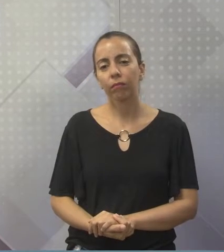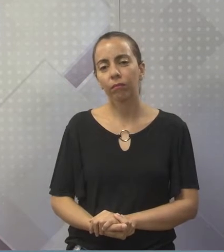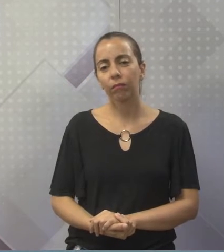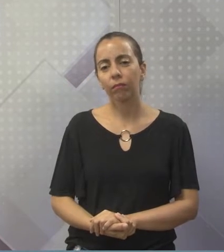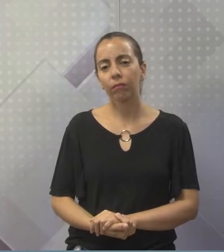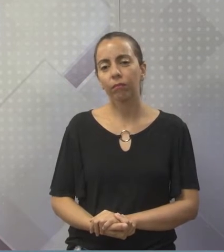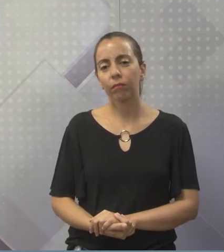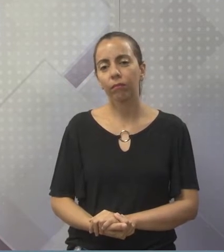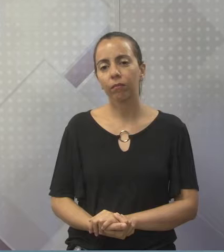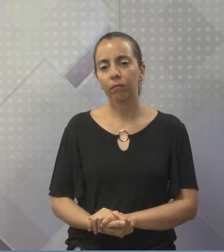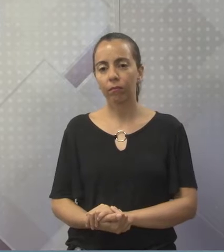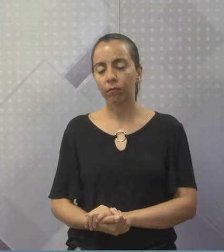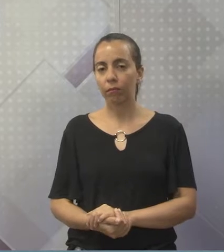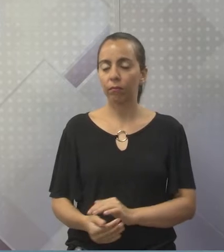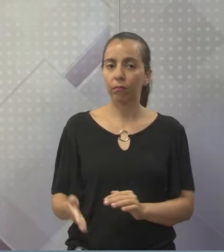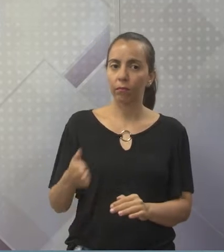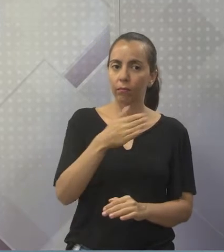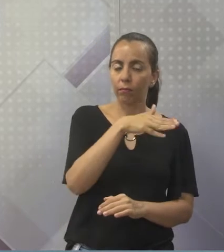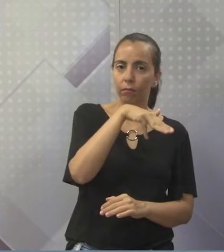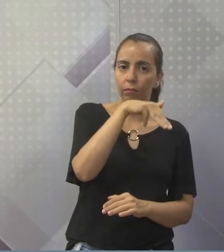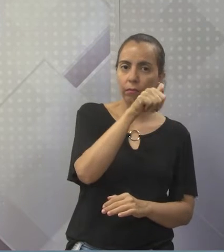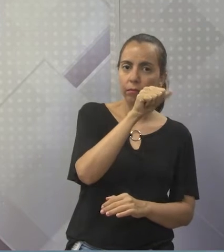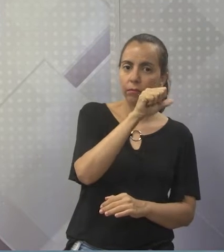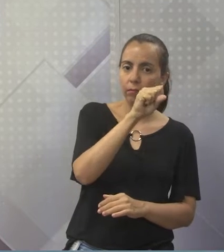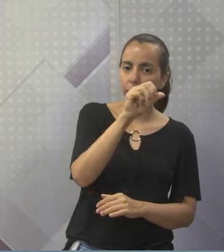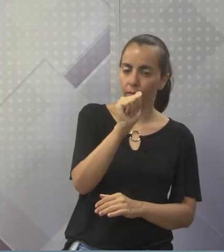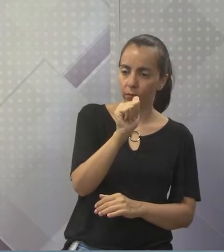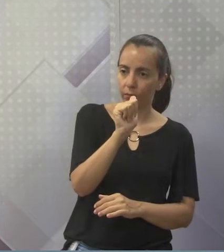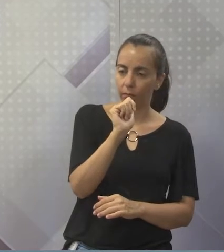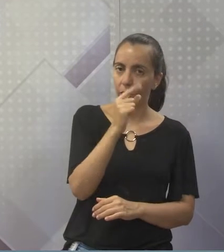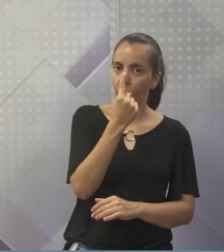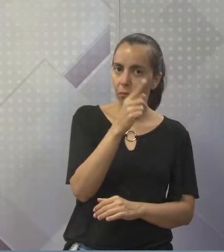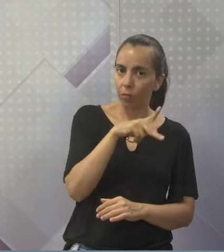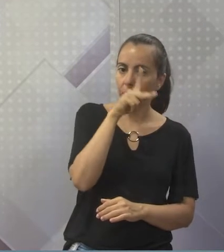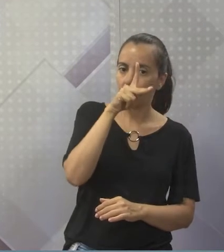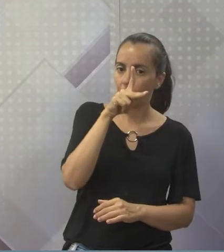e valor a ser pago. Quanto eu vou pagar?